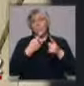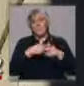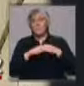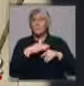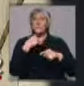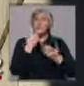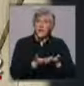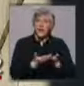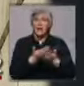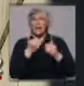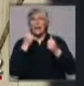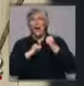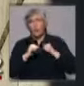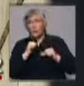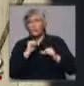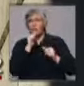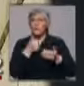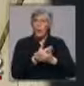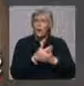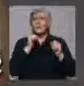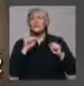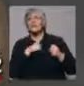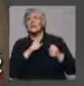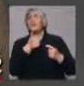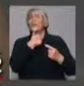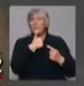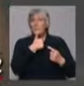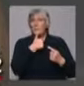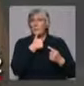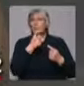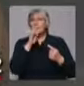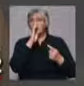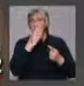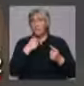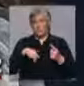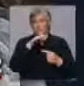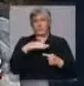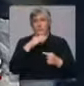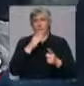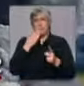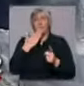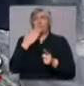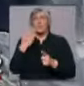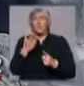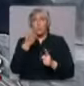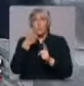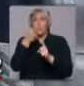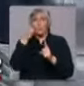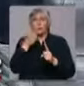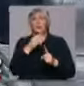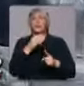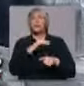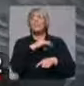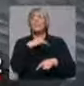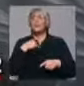não a realização de autópsias médico-legais, mais ainda quando são solicitadas expressamente por profissionais de